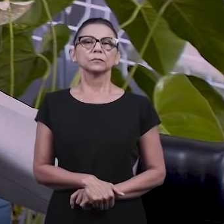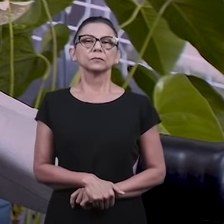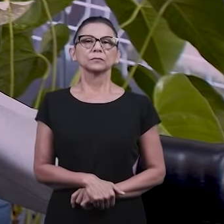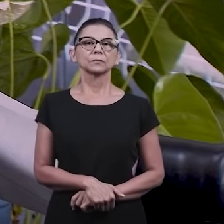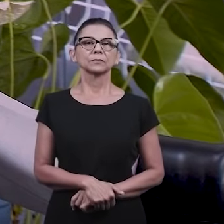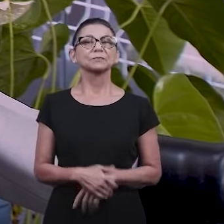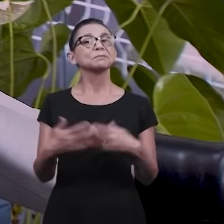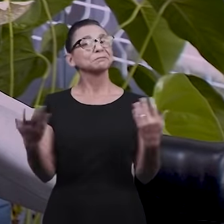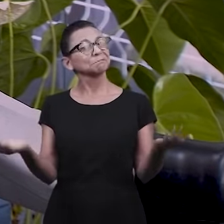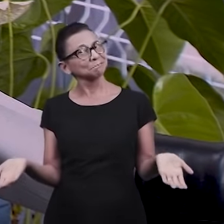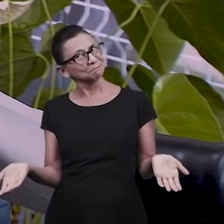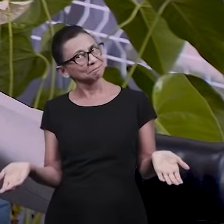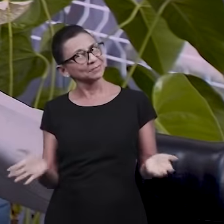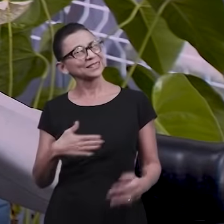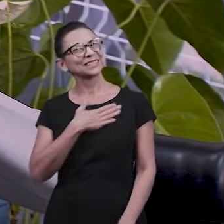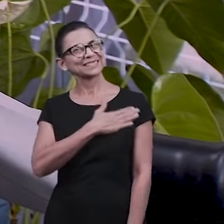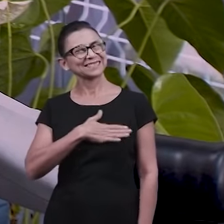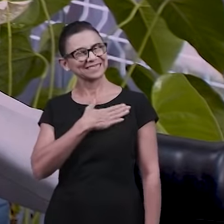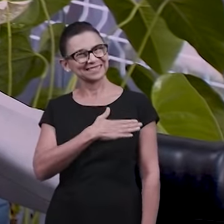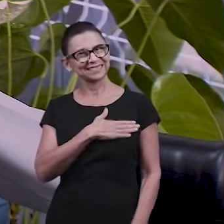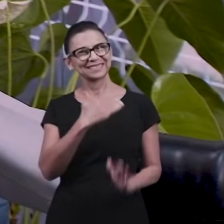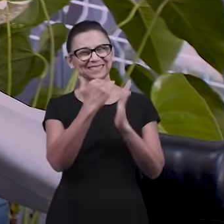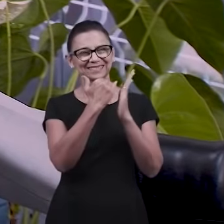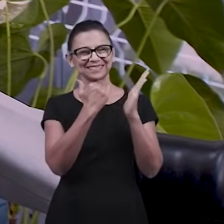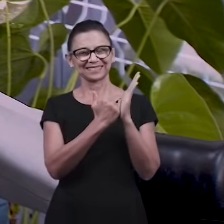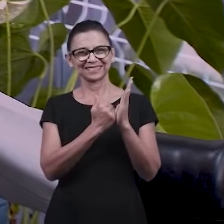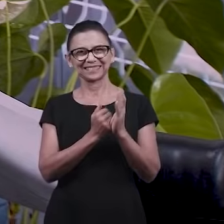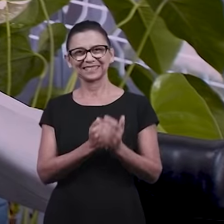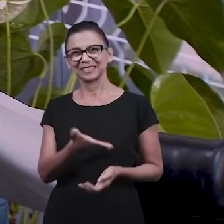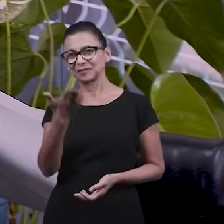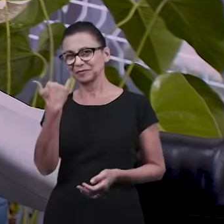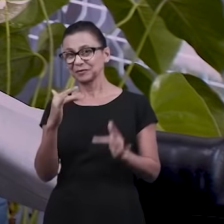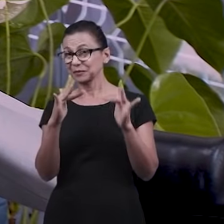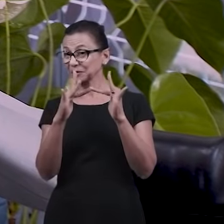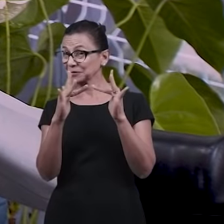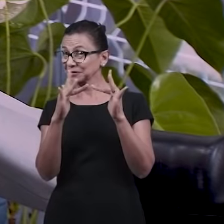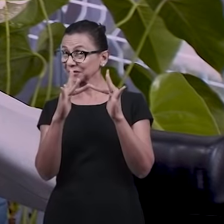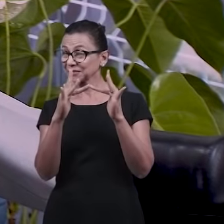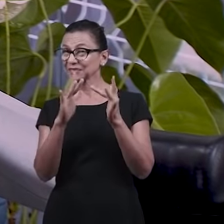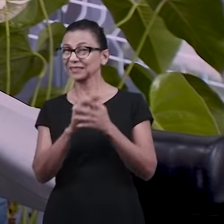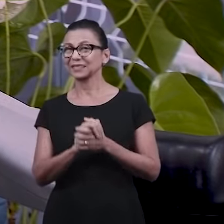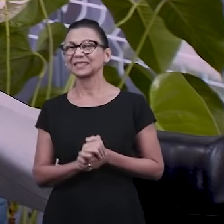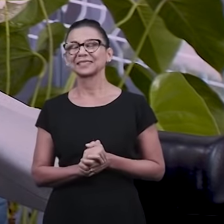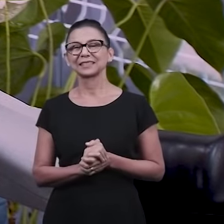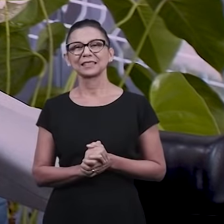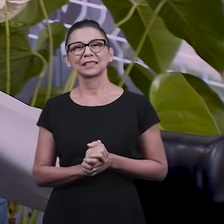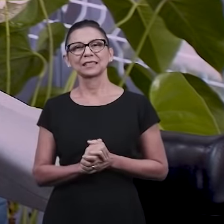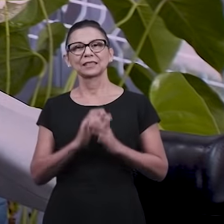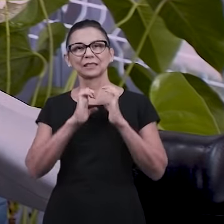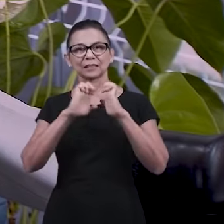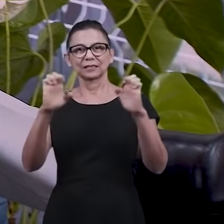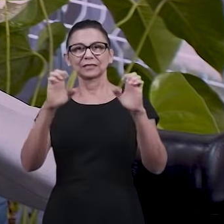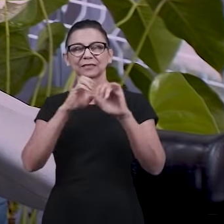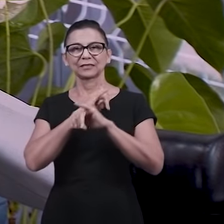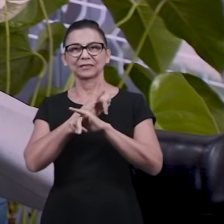E então, gostou do programa de hoje? Então entre em contato conosco. O programa Anunciando o Evangelho Eterno